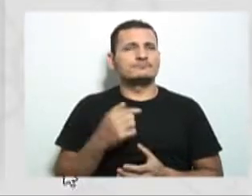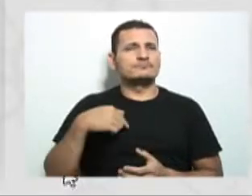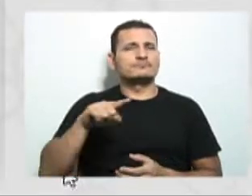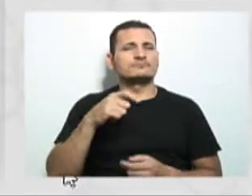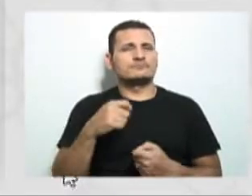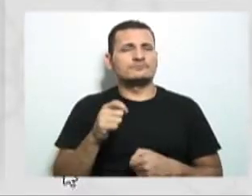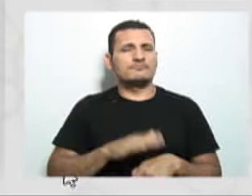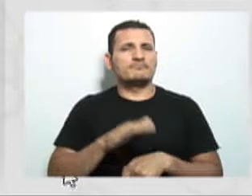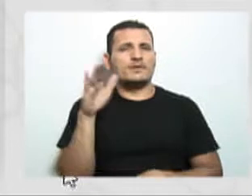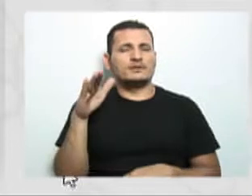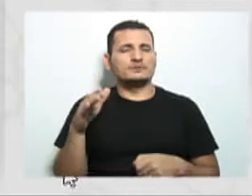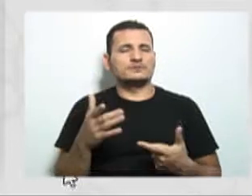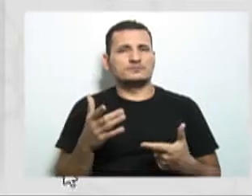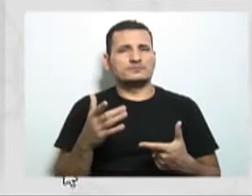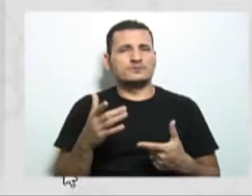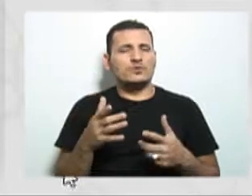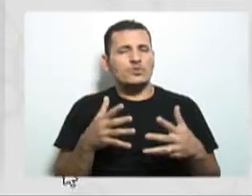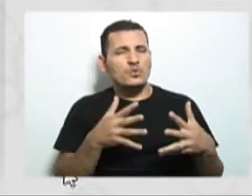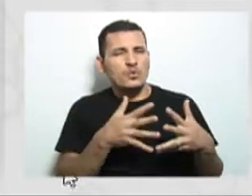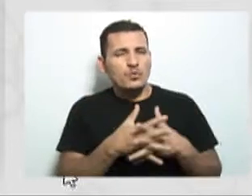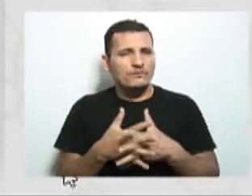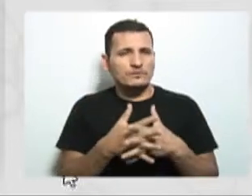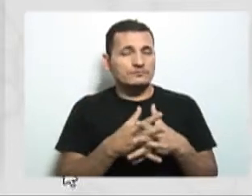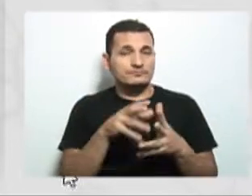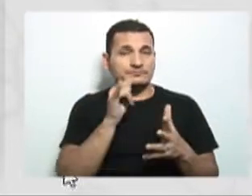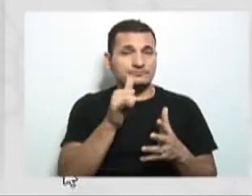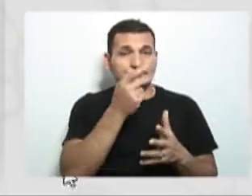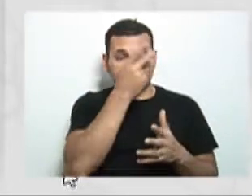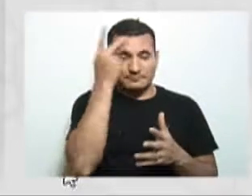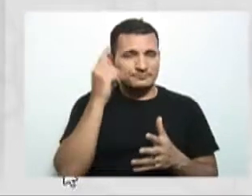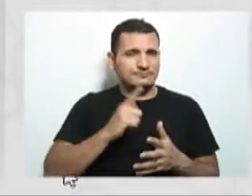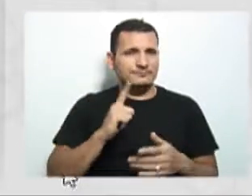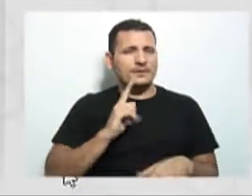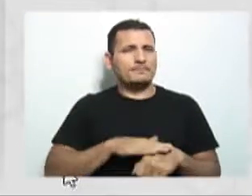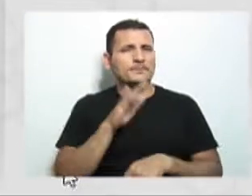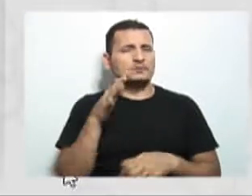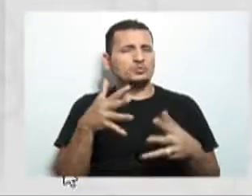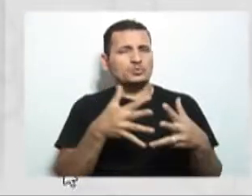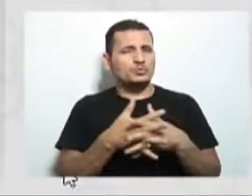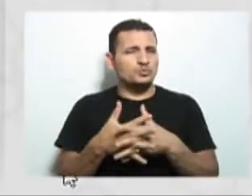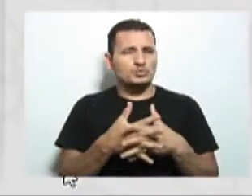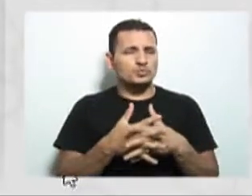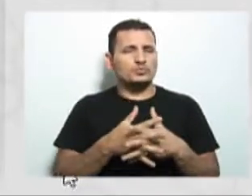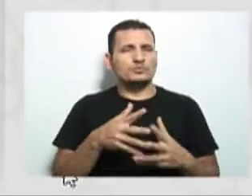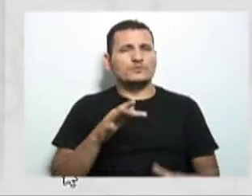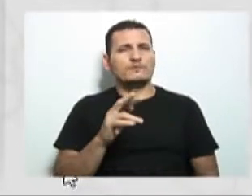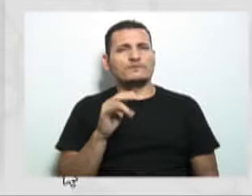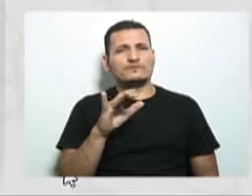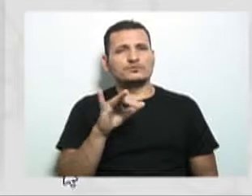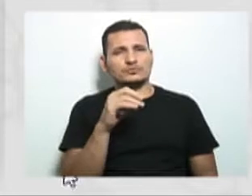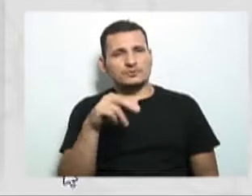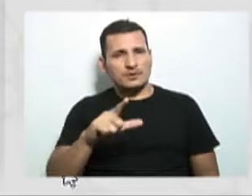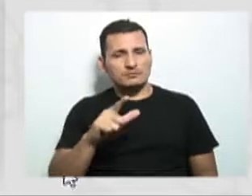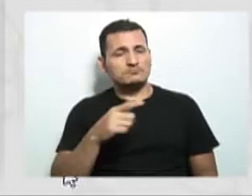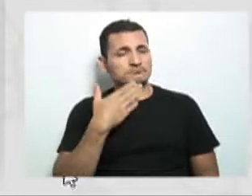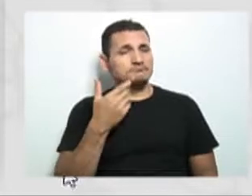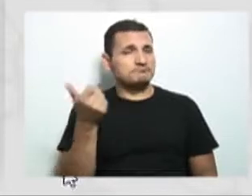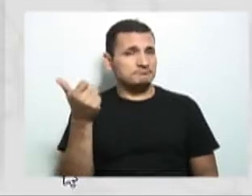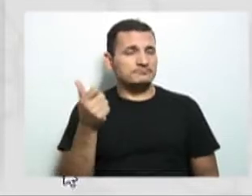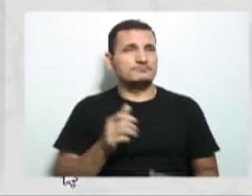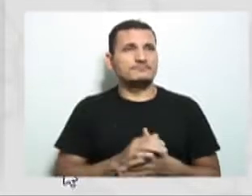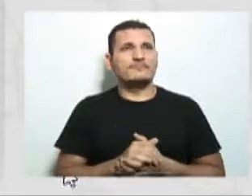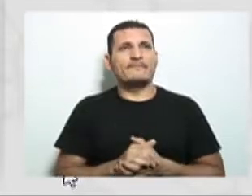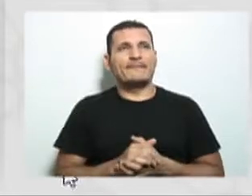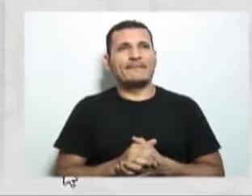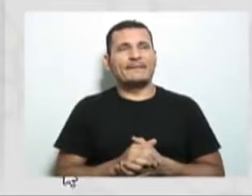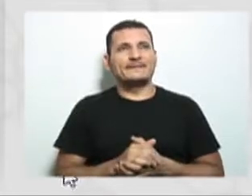conflito funcional. Se as pessoas pudessem ter mais conflito funcional na vida, hein? Puxa vida, seriam melhores. Conflito